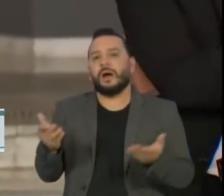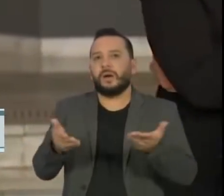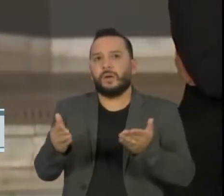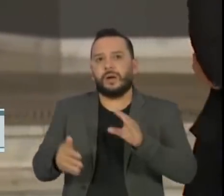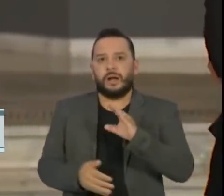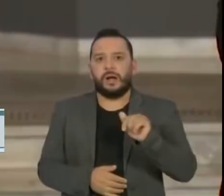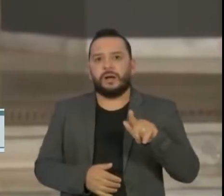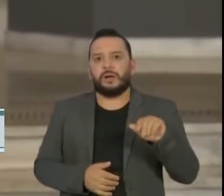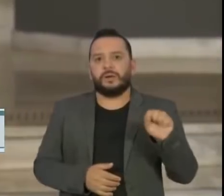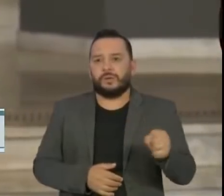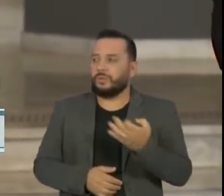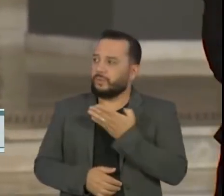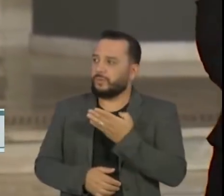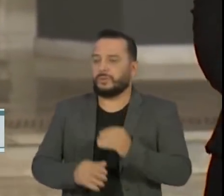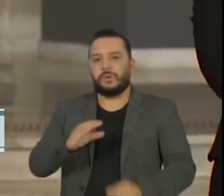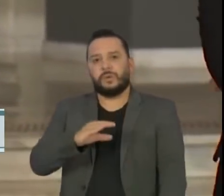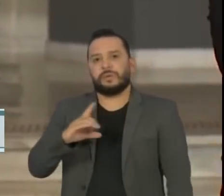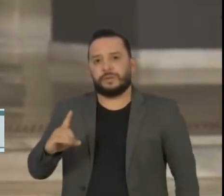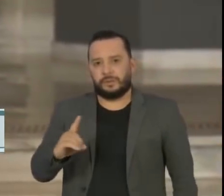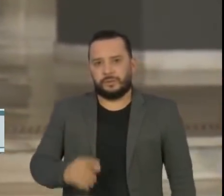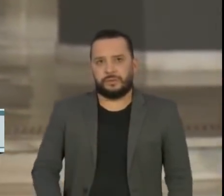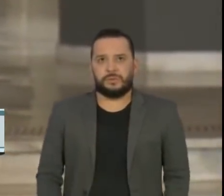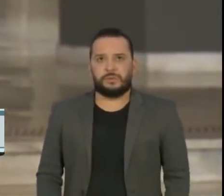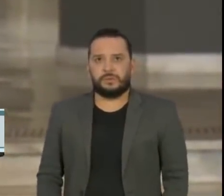Carlos Carvalho, coordenador do comitê.